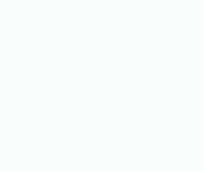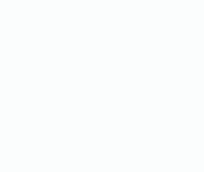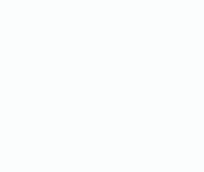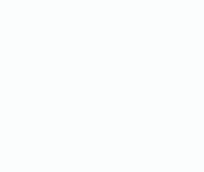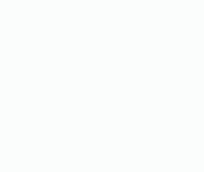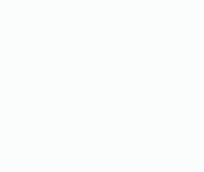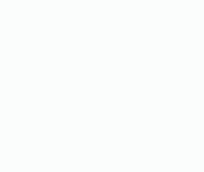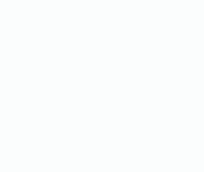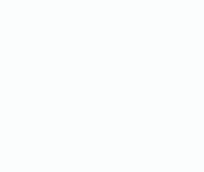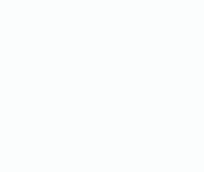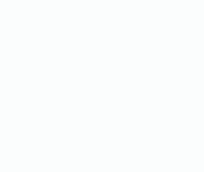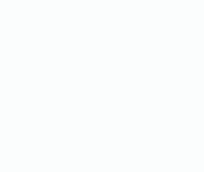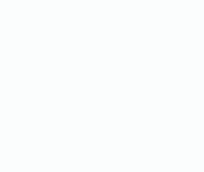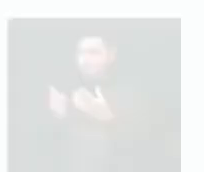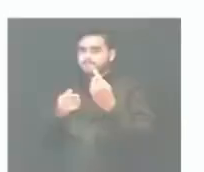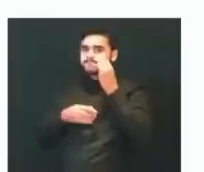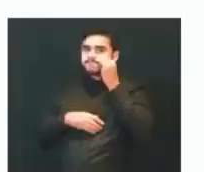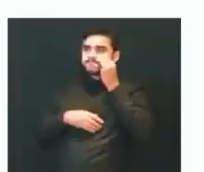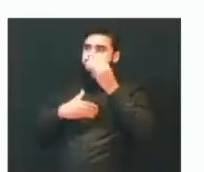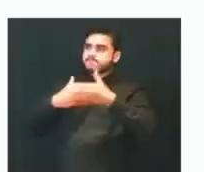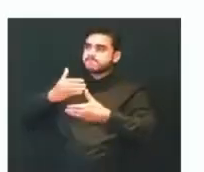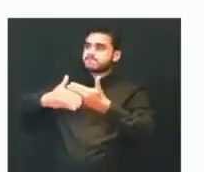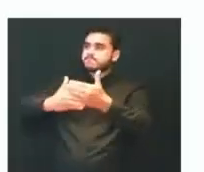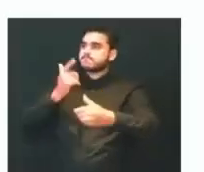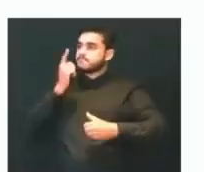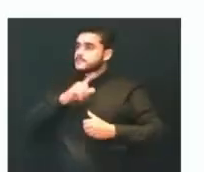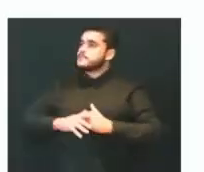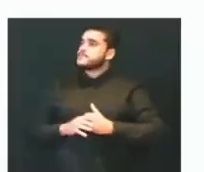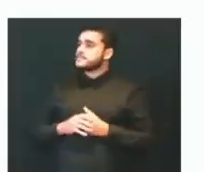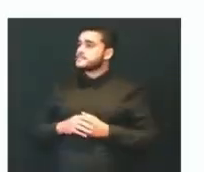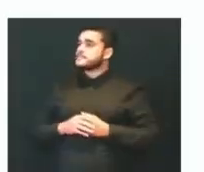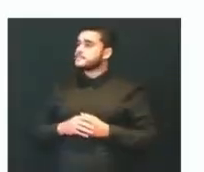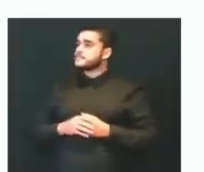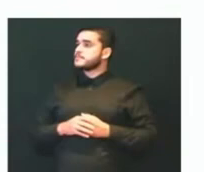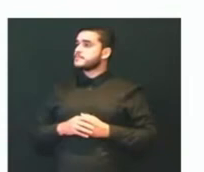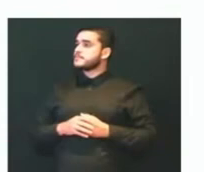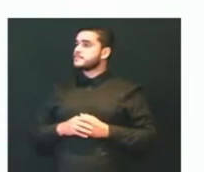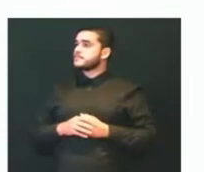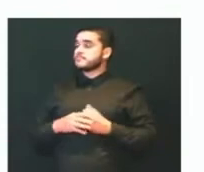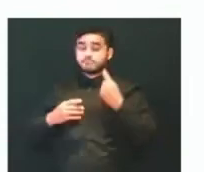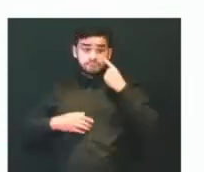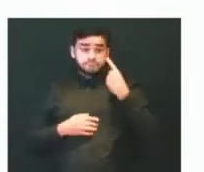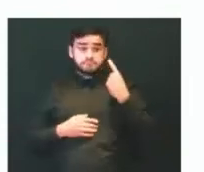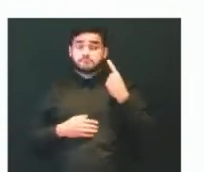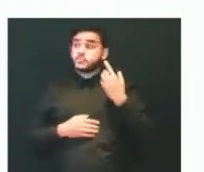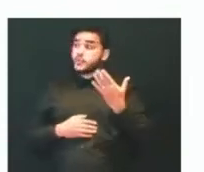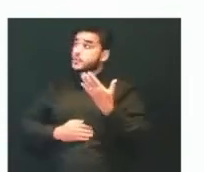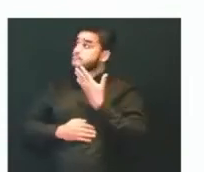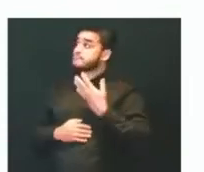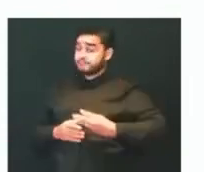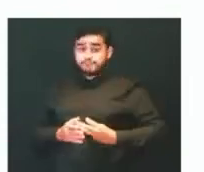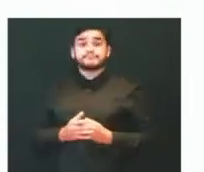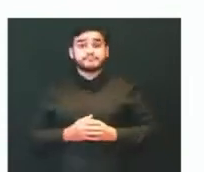leve. E, então, a gente vai abordar aqui na aula esses 3 pontos, vamos entender a alimentação